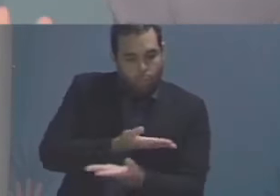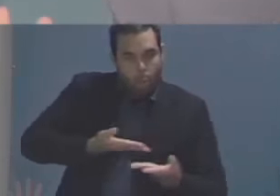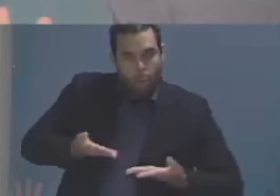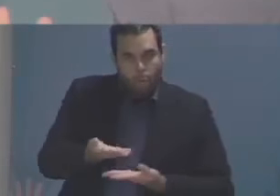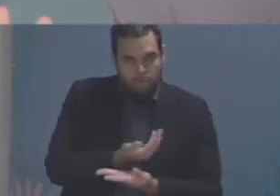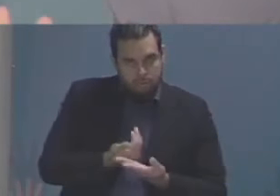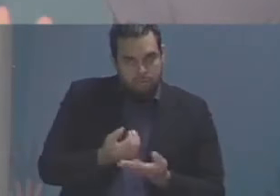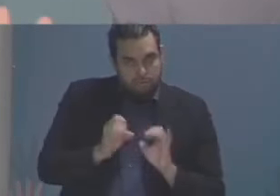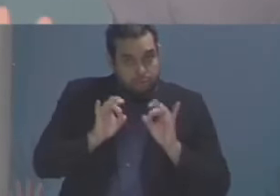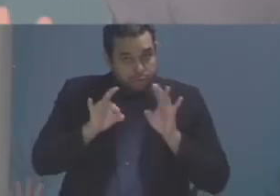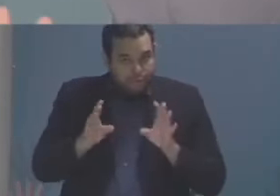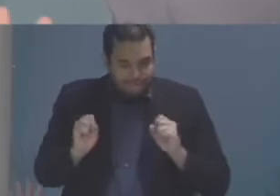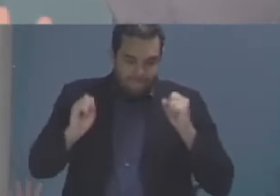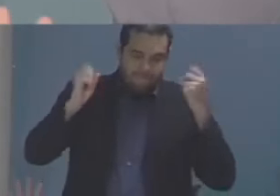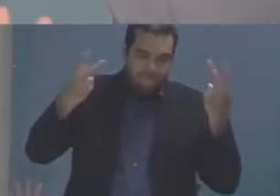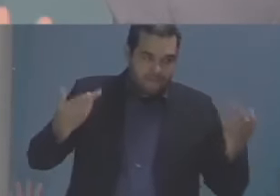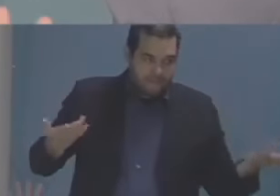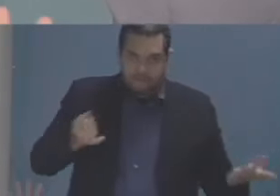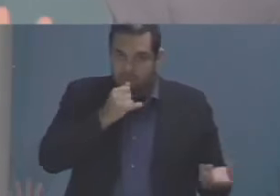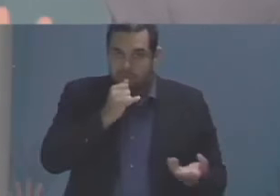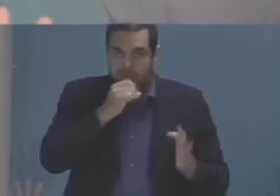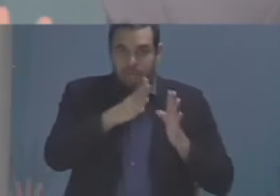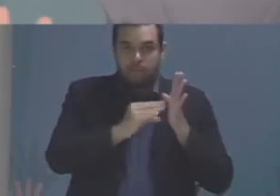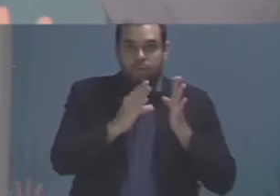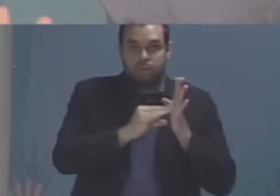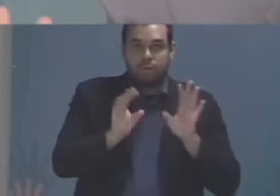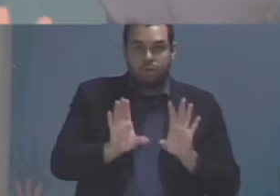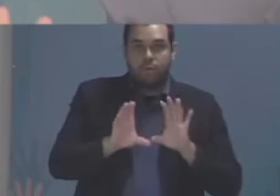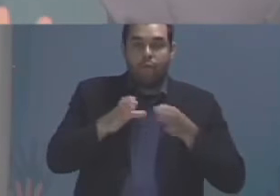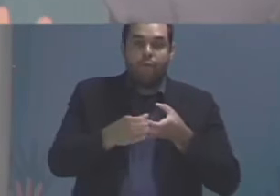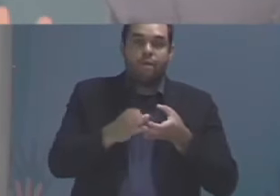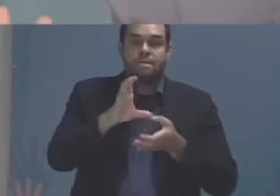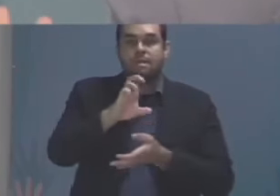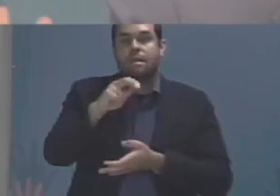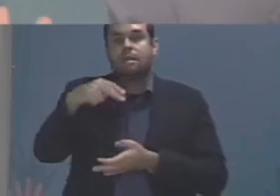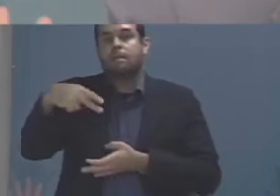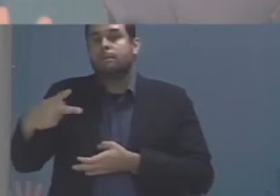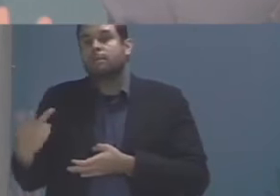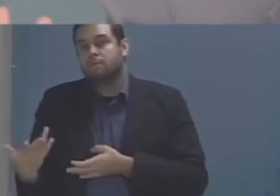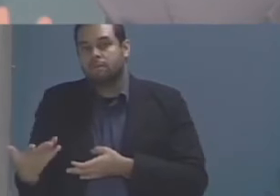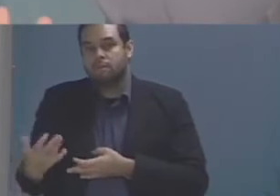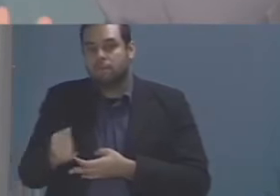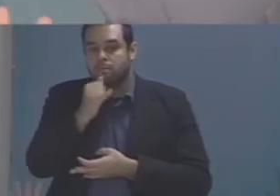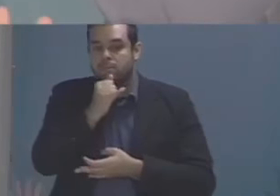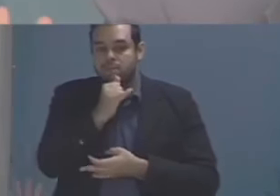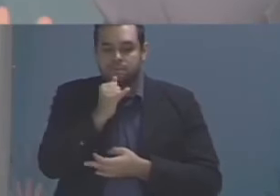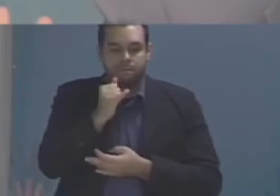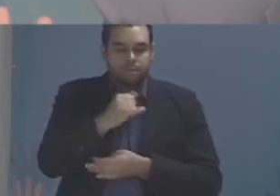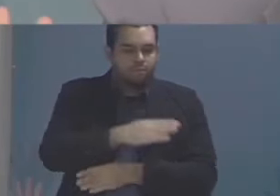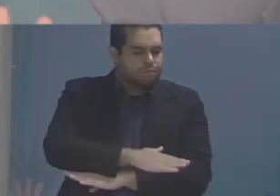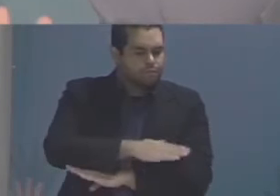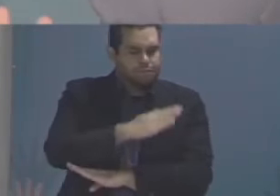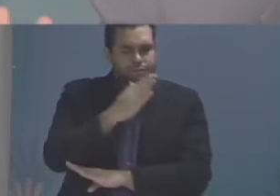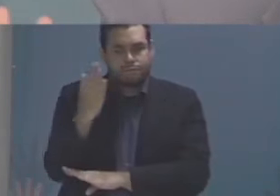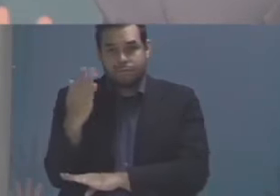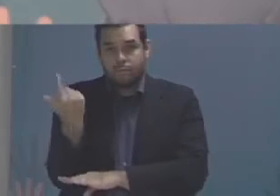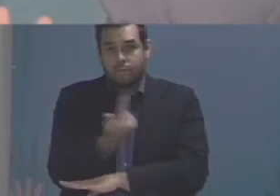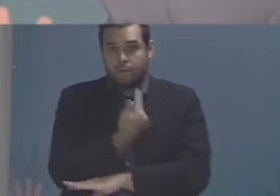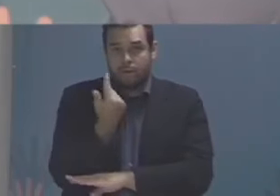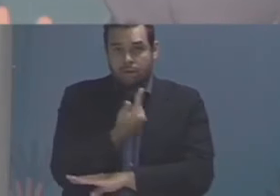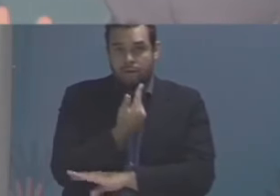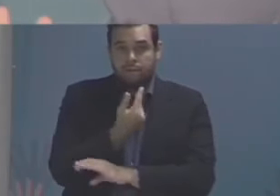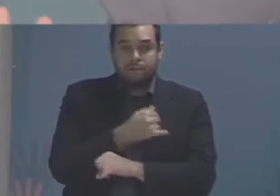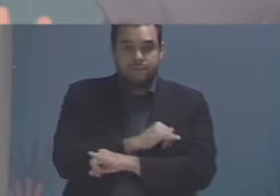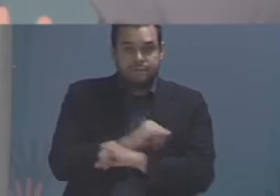não é dialogar só nos eventos, como é o caso do modelo das conferências de CNP, mas o tempo todo. Para você ter uma ideia, as nossas séries históricas, a partir das